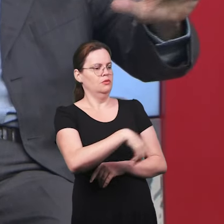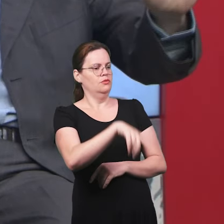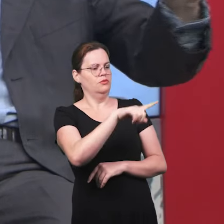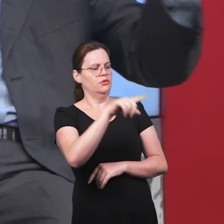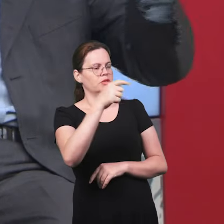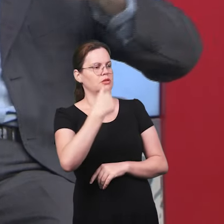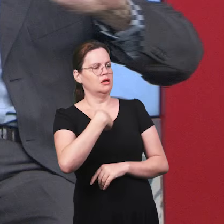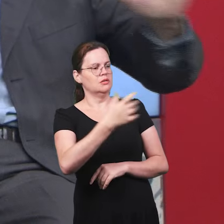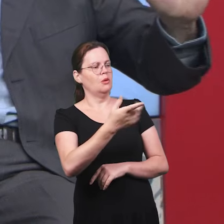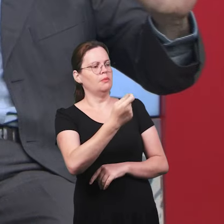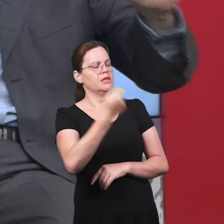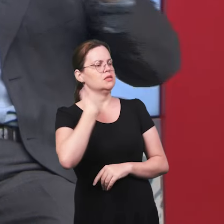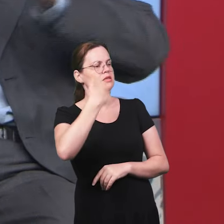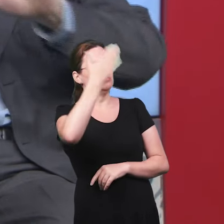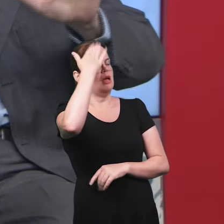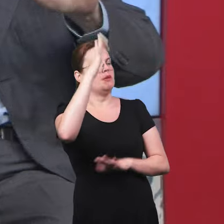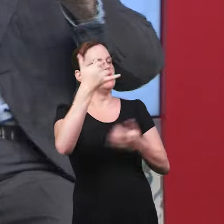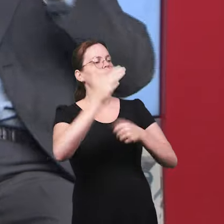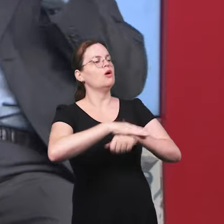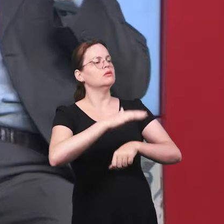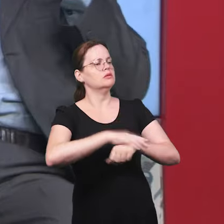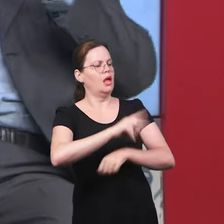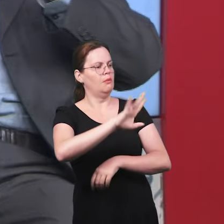os tempos e as estações.